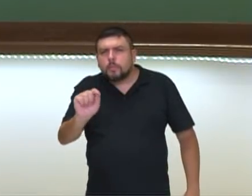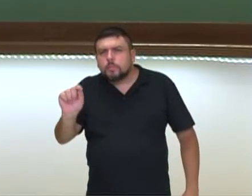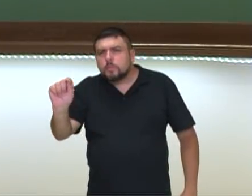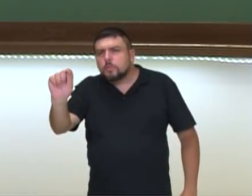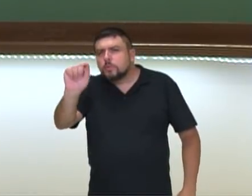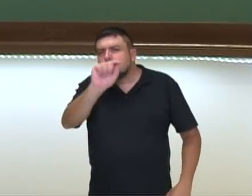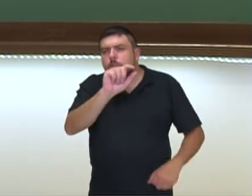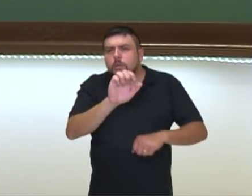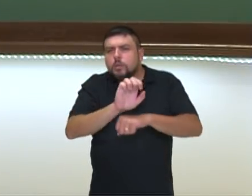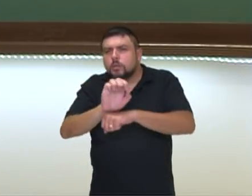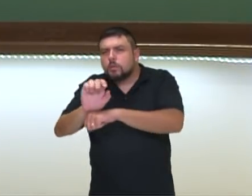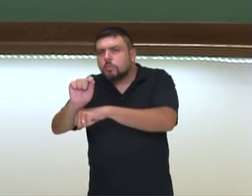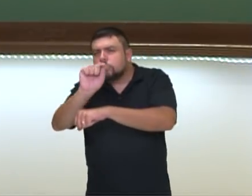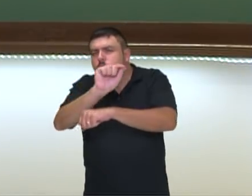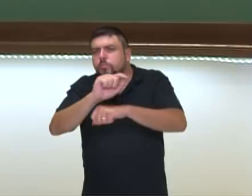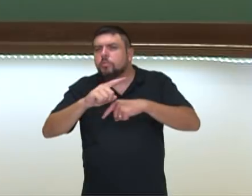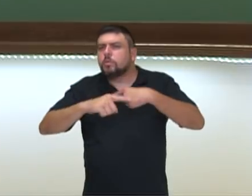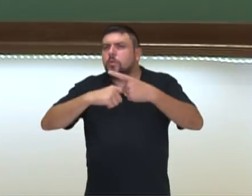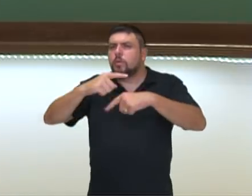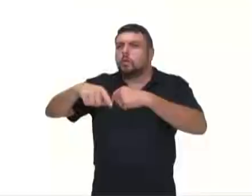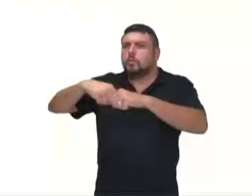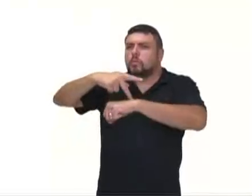espalhou por outros países.